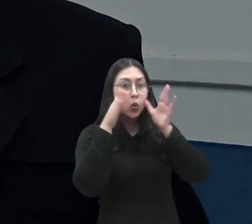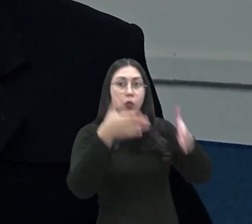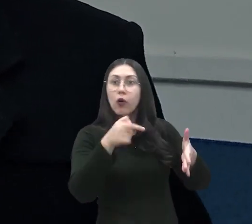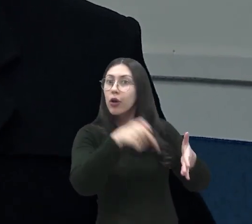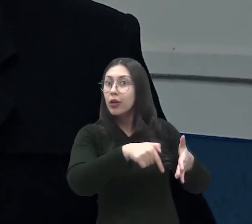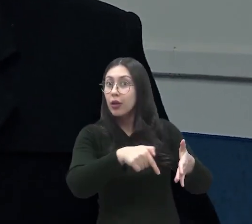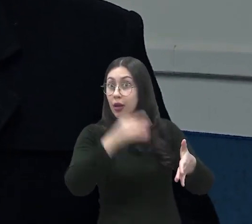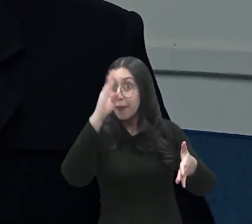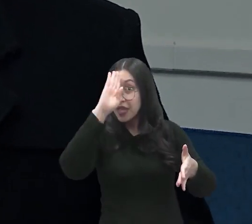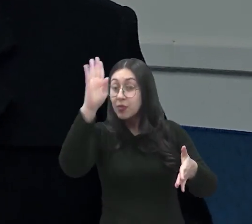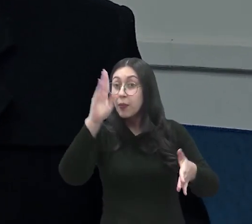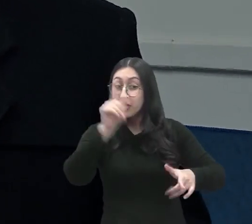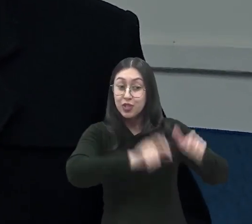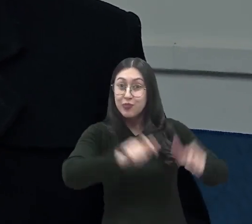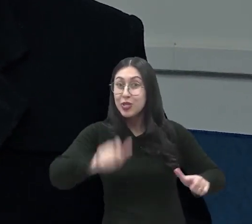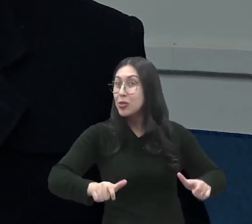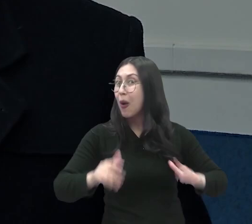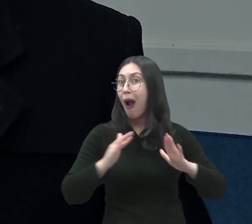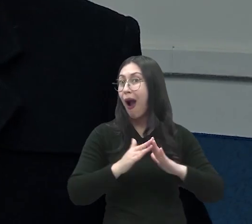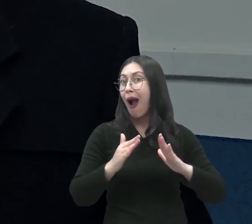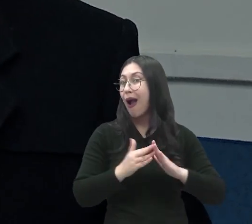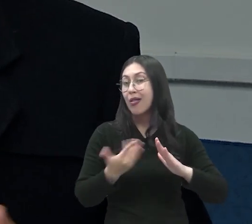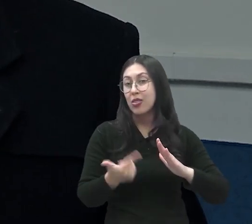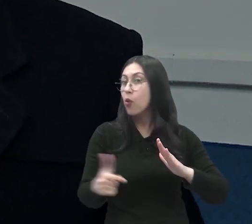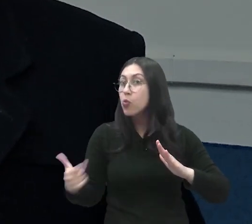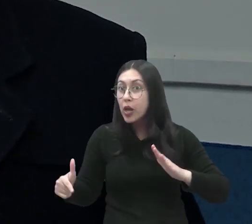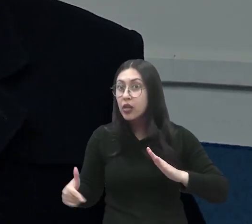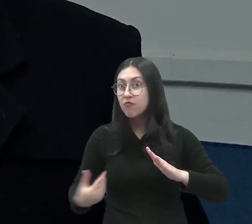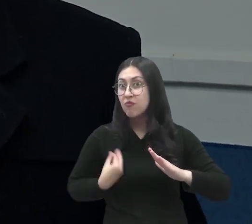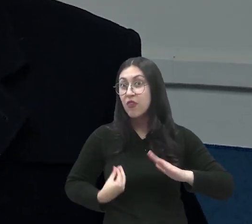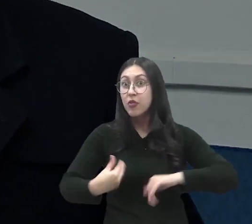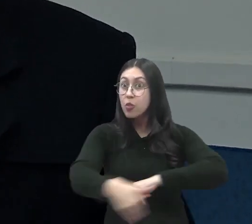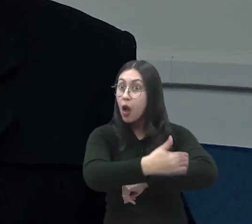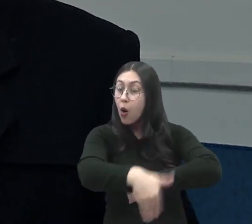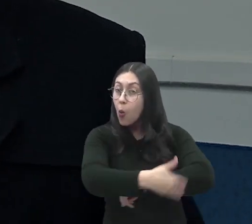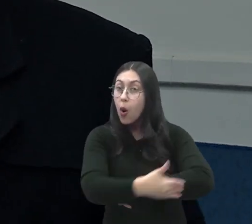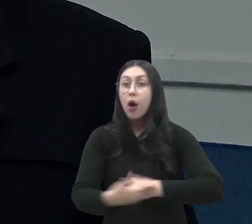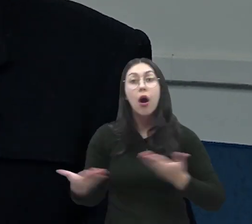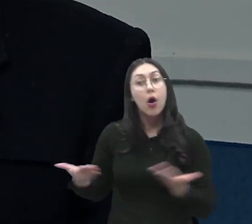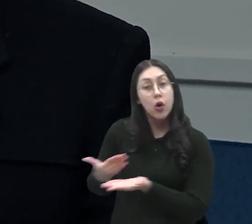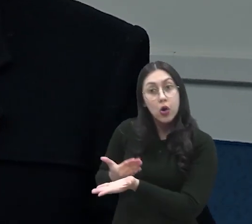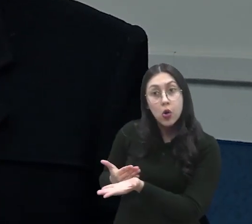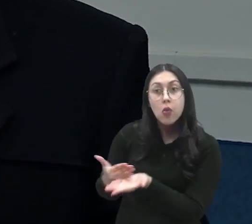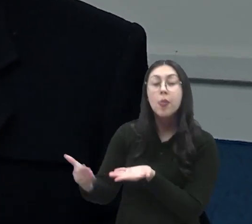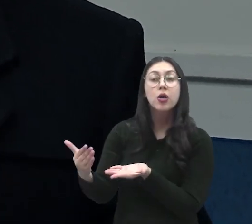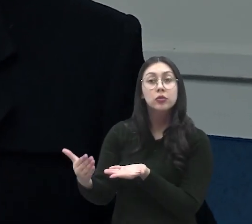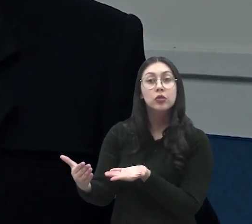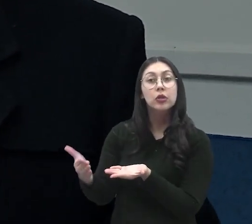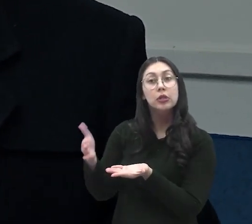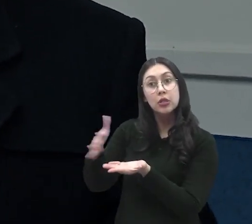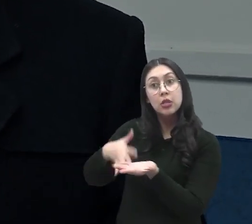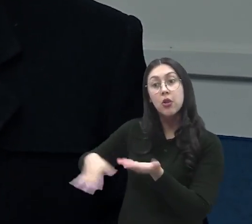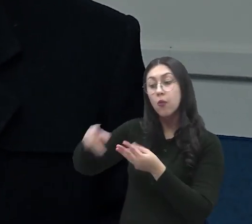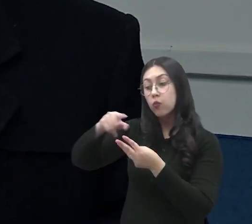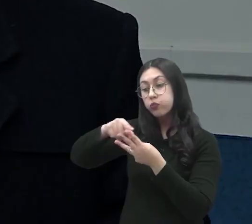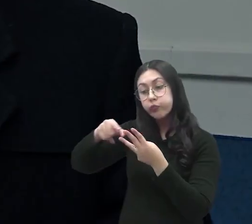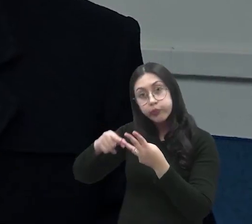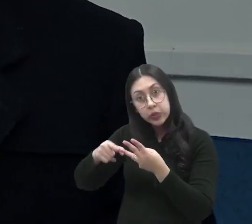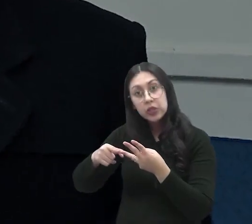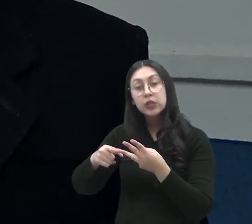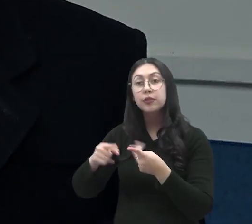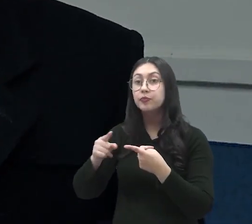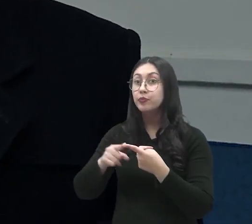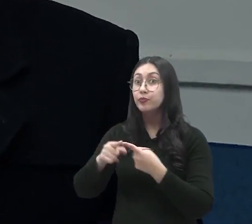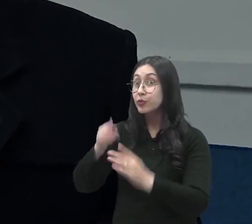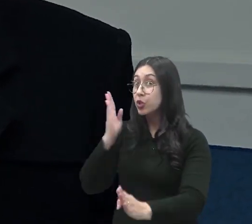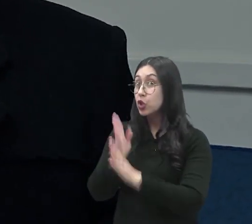promoção social, especialmente em pessoas em situação de rua. Como nós temos a ação da São José Social, que foi inaugurada agora e que leva em consideração 3